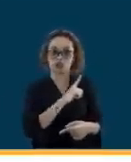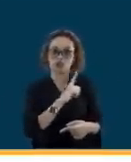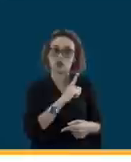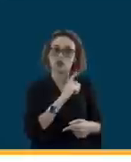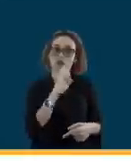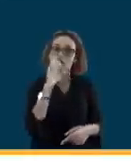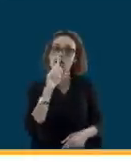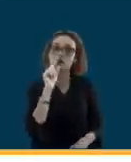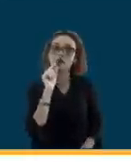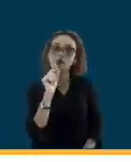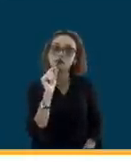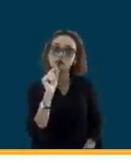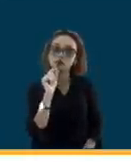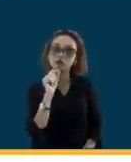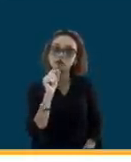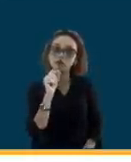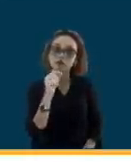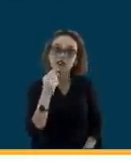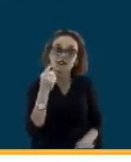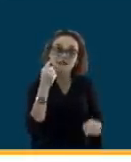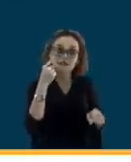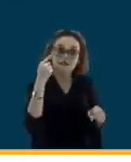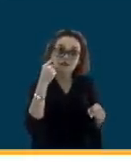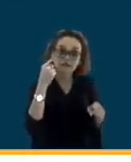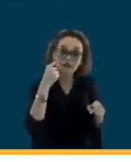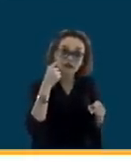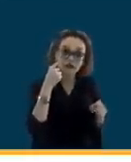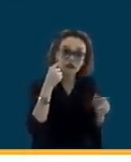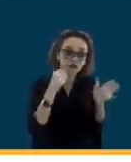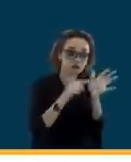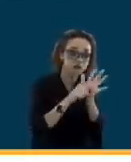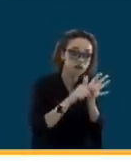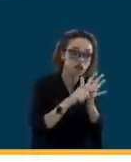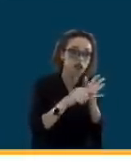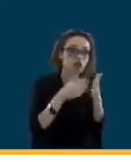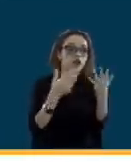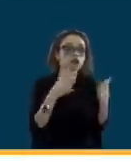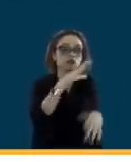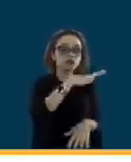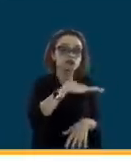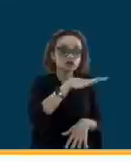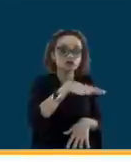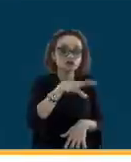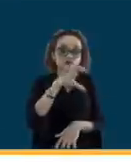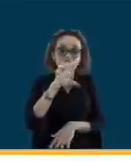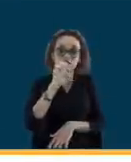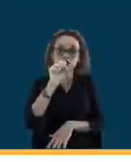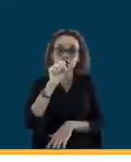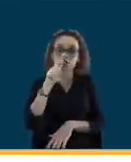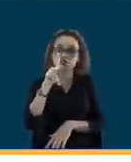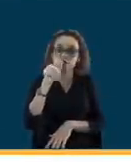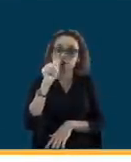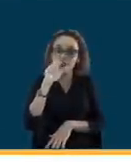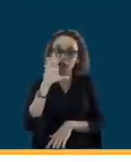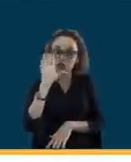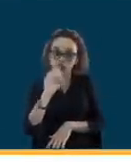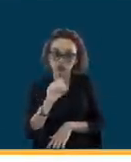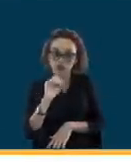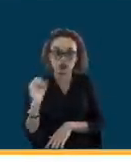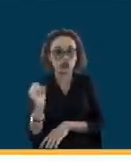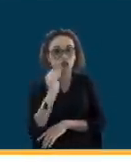é de bem definir o conceito de espaço. O ideal é que vocês agora façam a